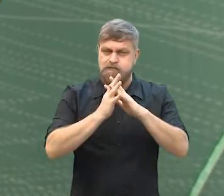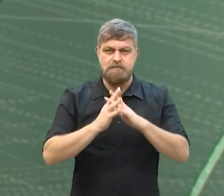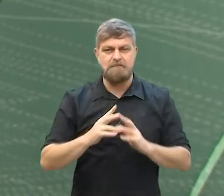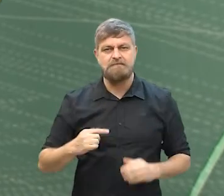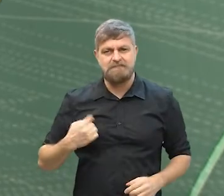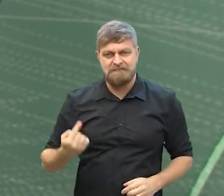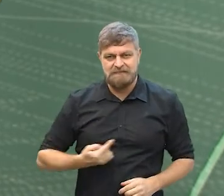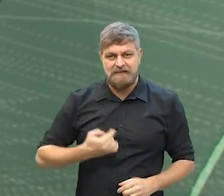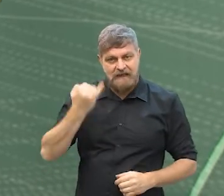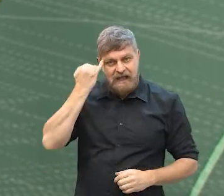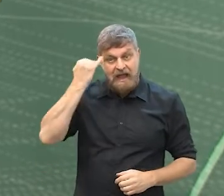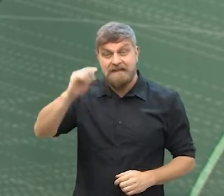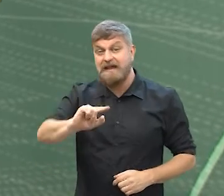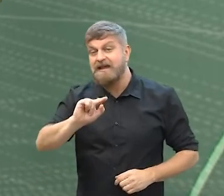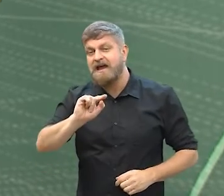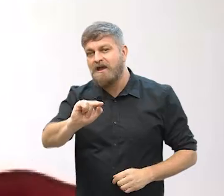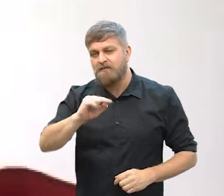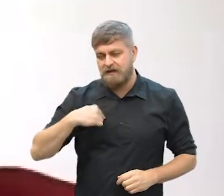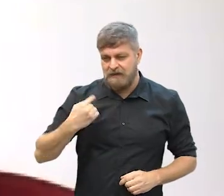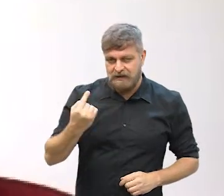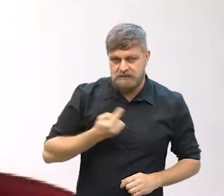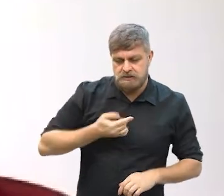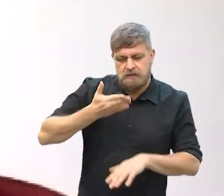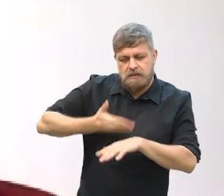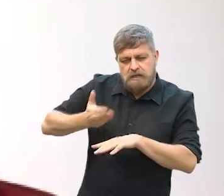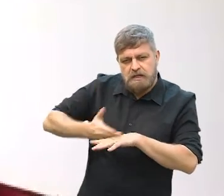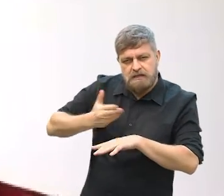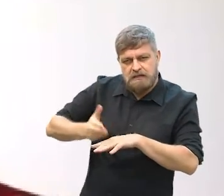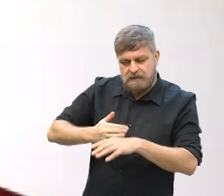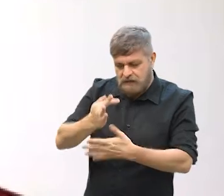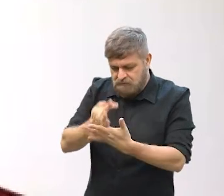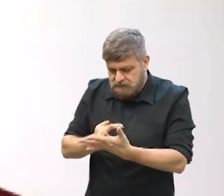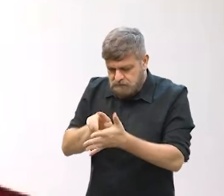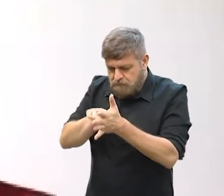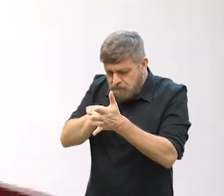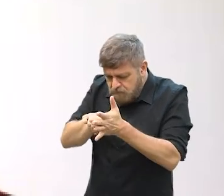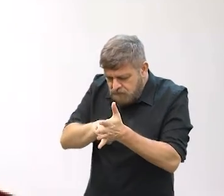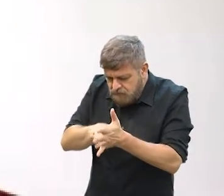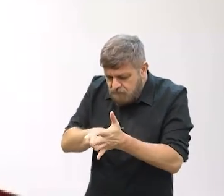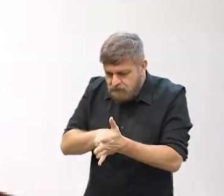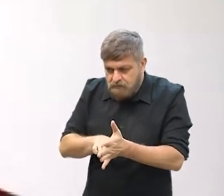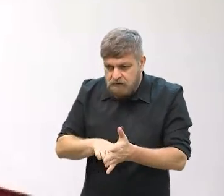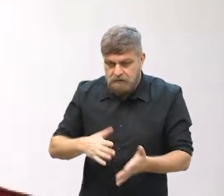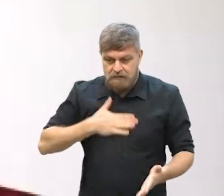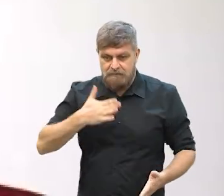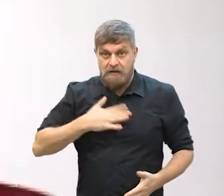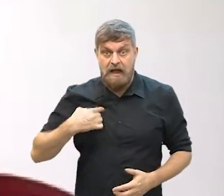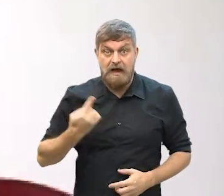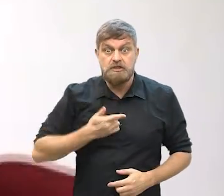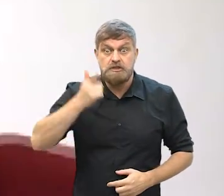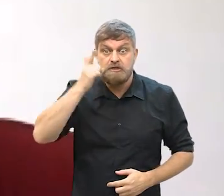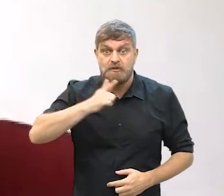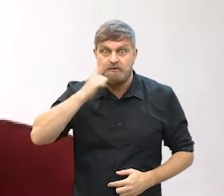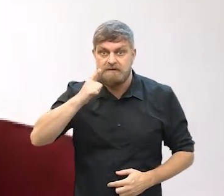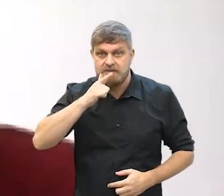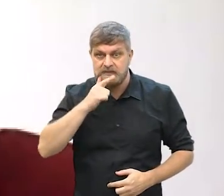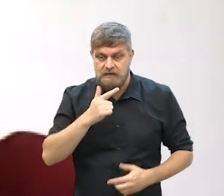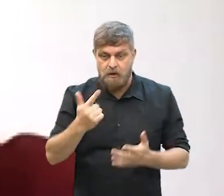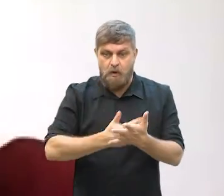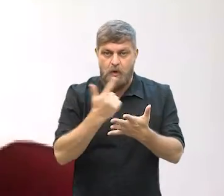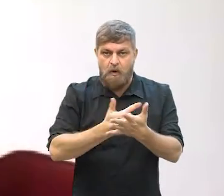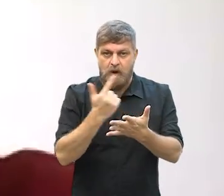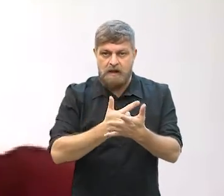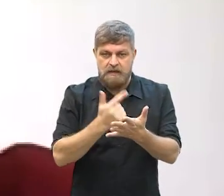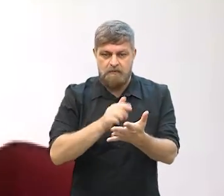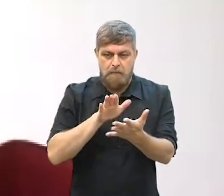expectativas. Que legal. A ideia era que a gente treinasse a revisão de textos. E aí, de repente, a gente conseguir lançar esses